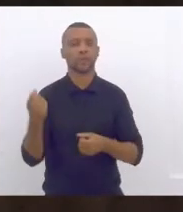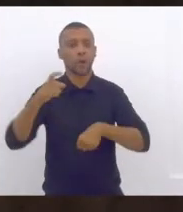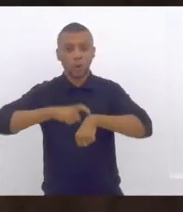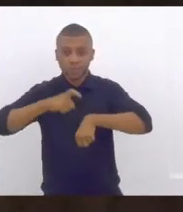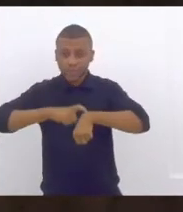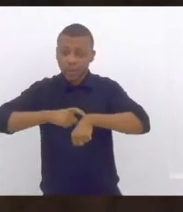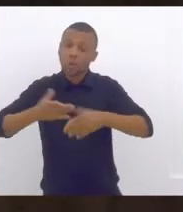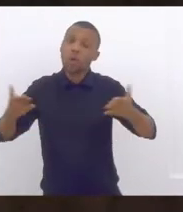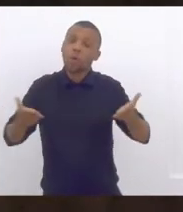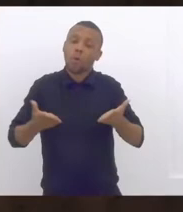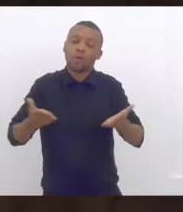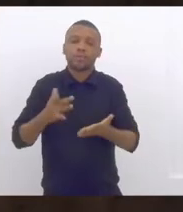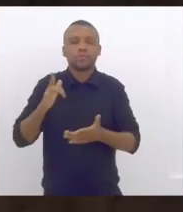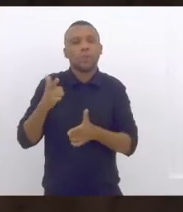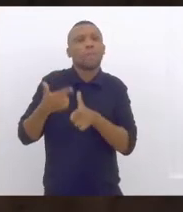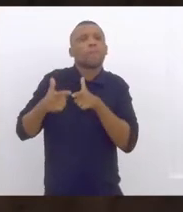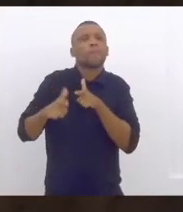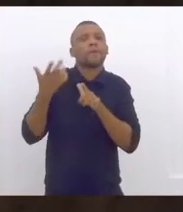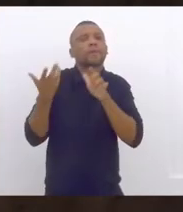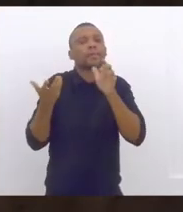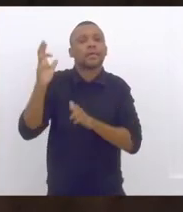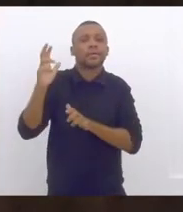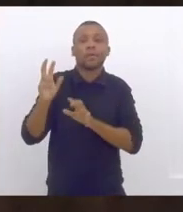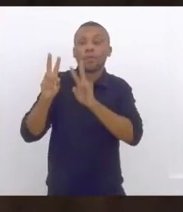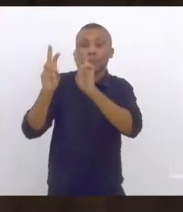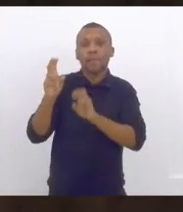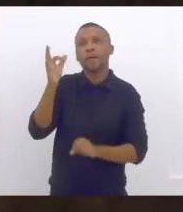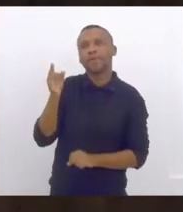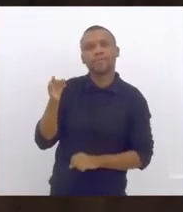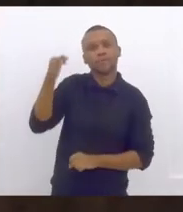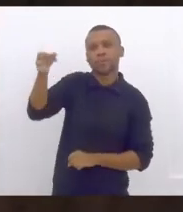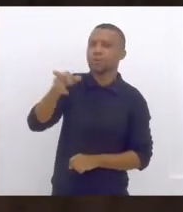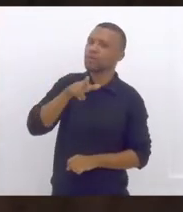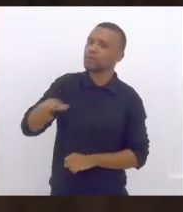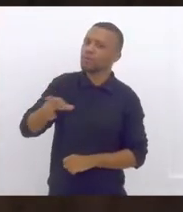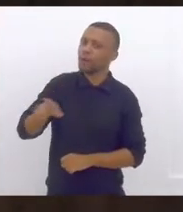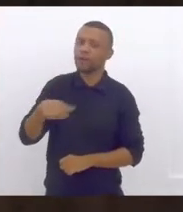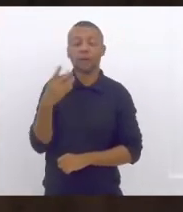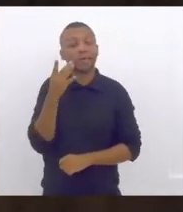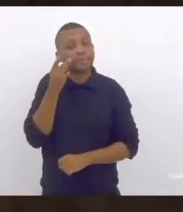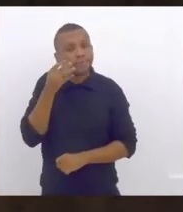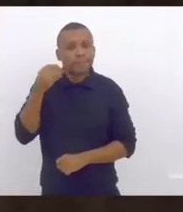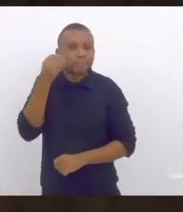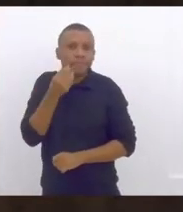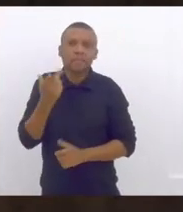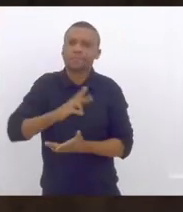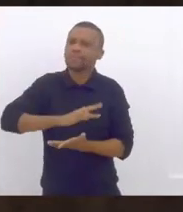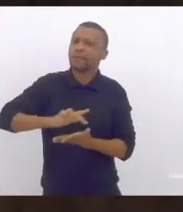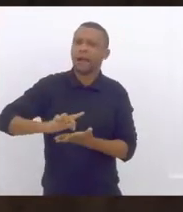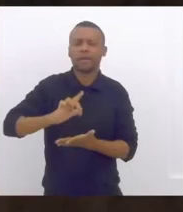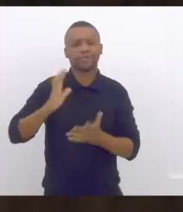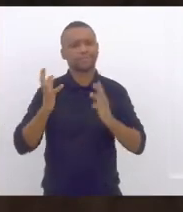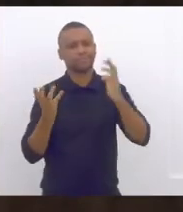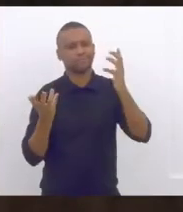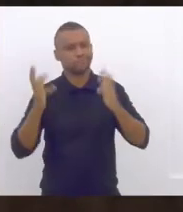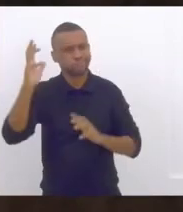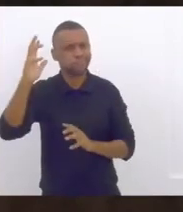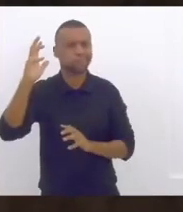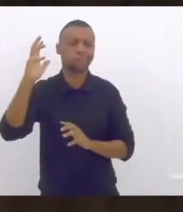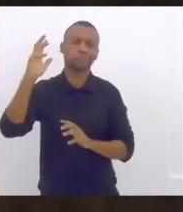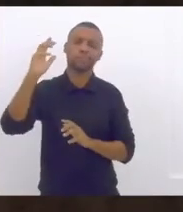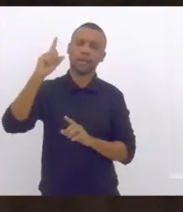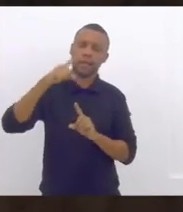questão climática não pode ser tratada como tema do futuro. A gente já vivencia diferentes tragédias, a gente já vivencia mudança